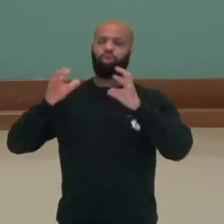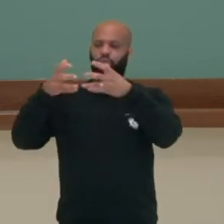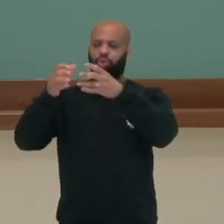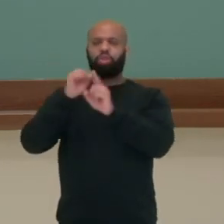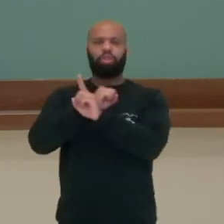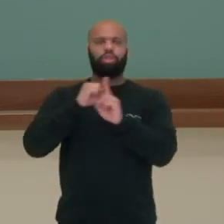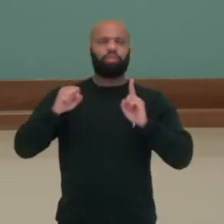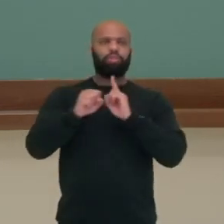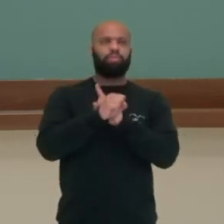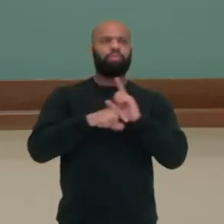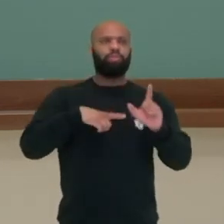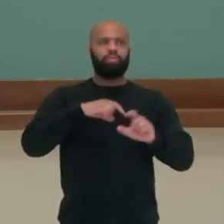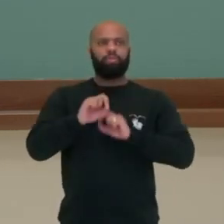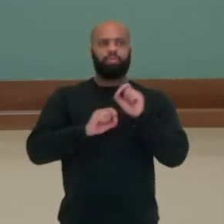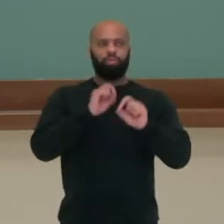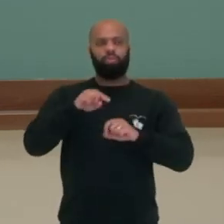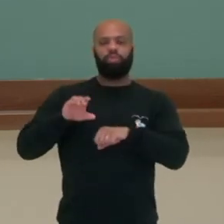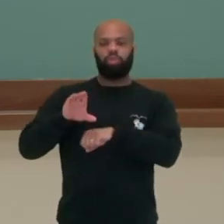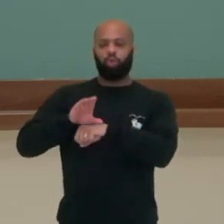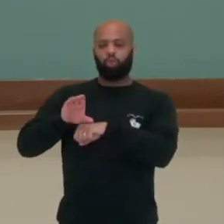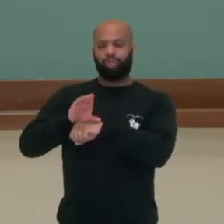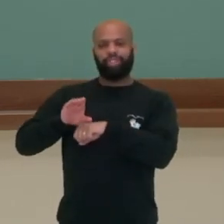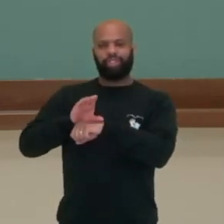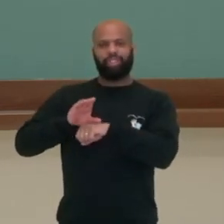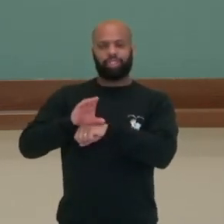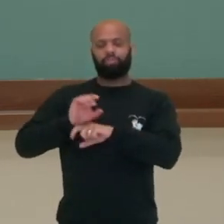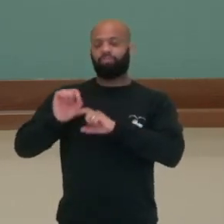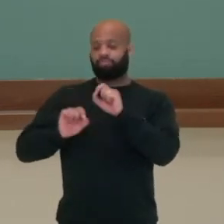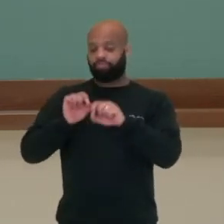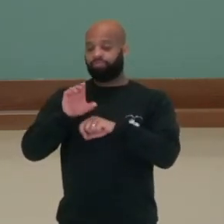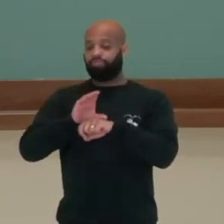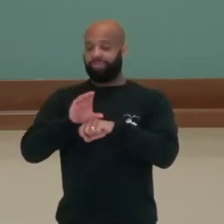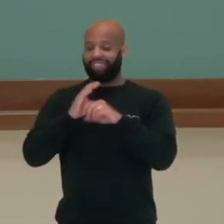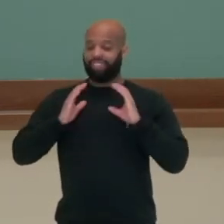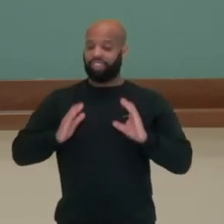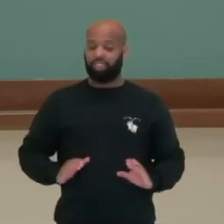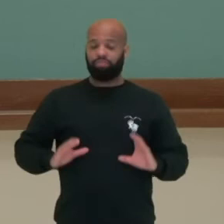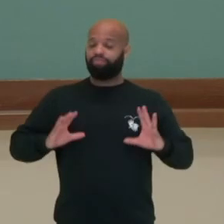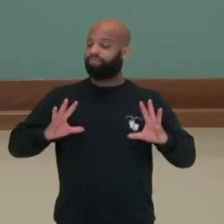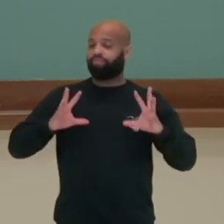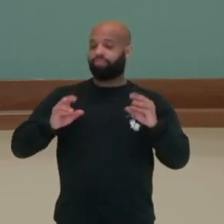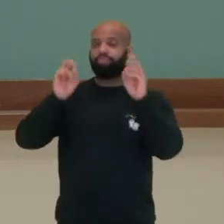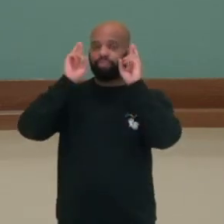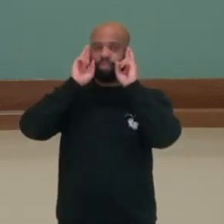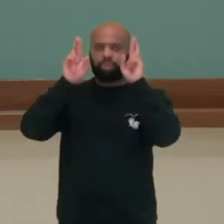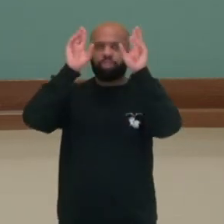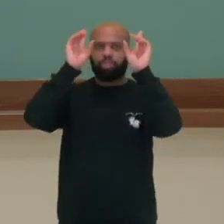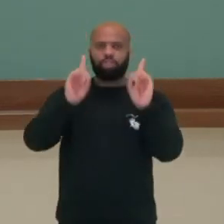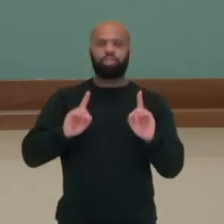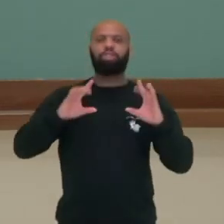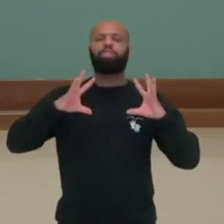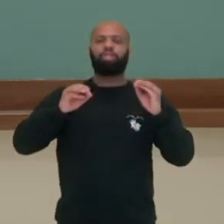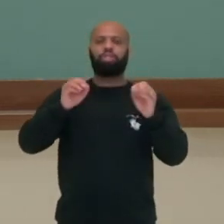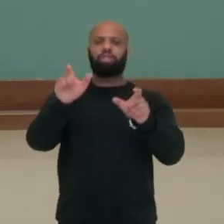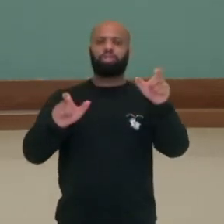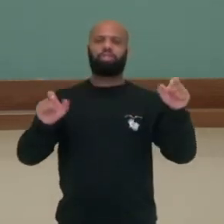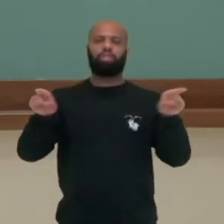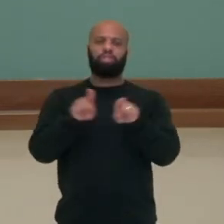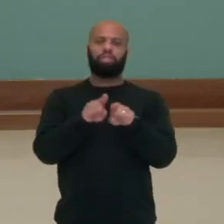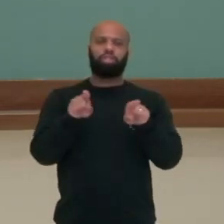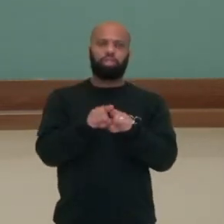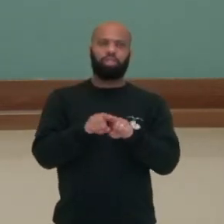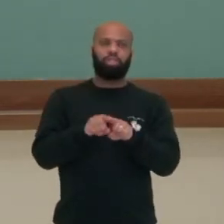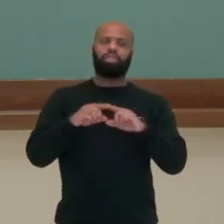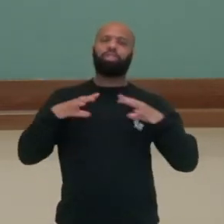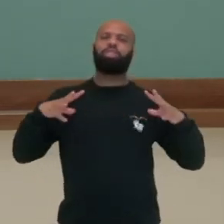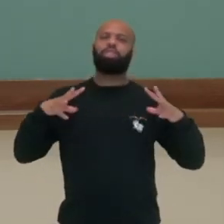sociais, aliás, dando o apelido para a Constituição de Constituição Cidadão, respeito aos direitos de todas as pessoas, de